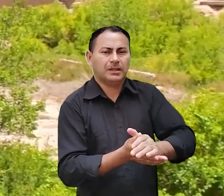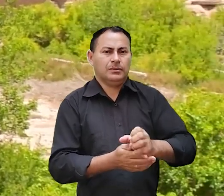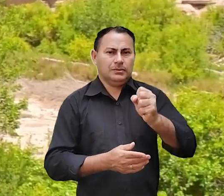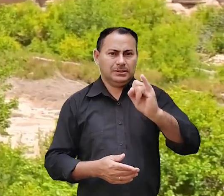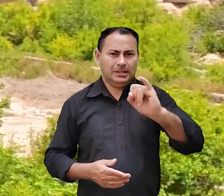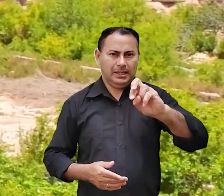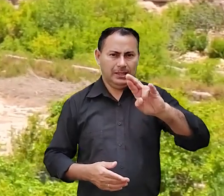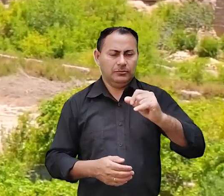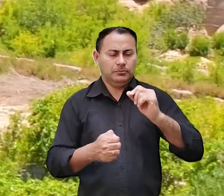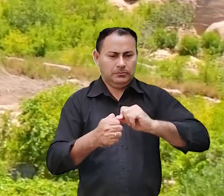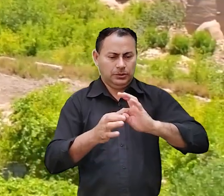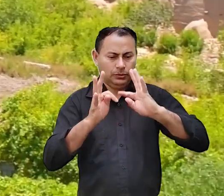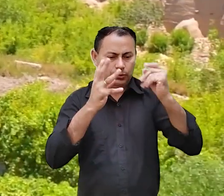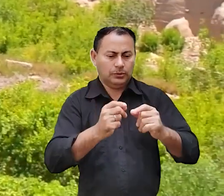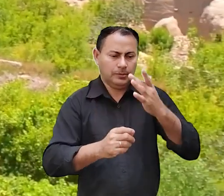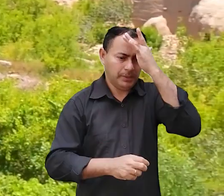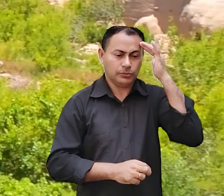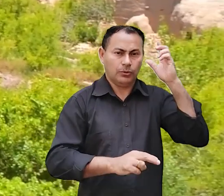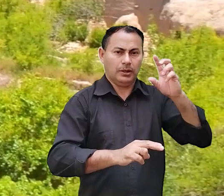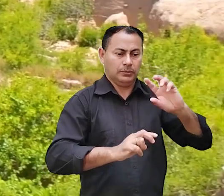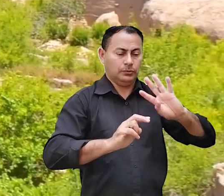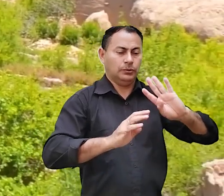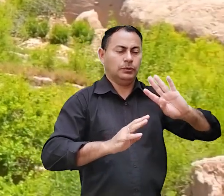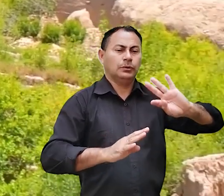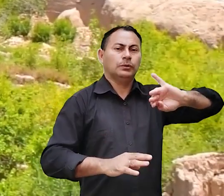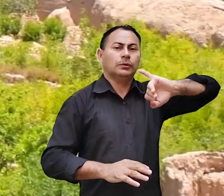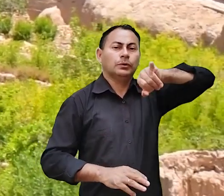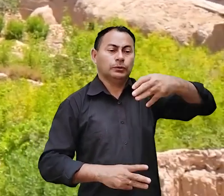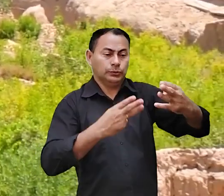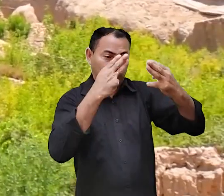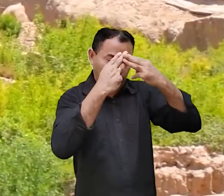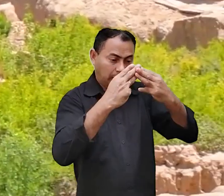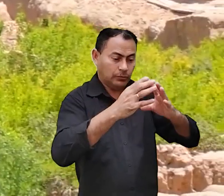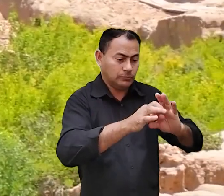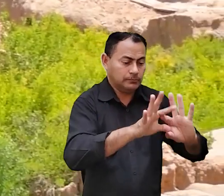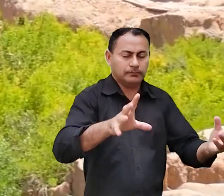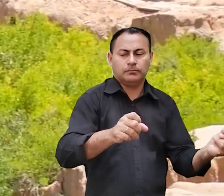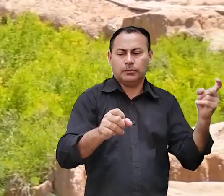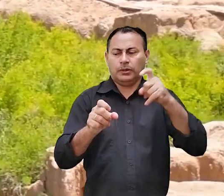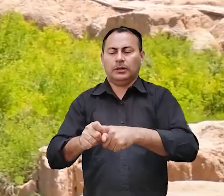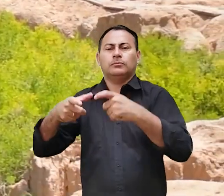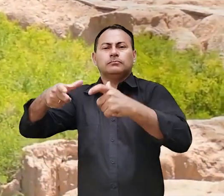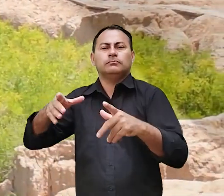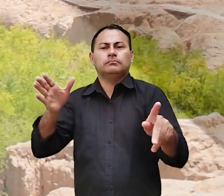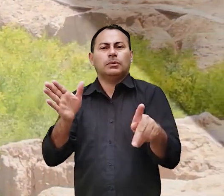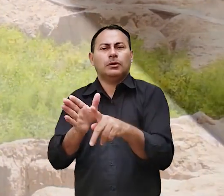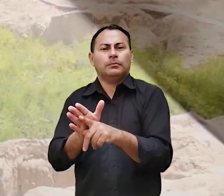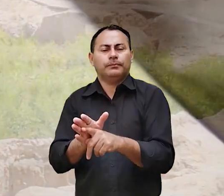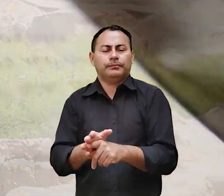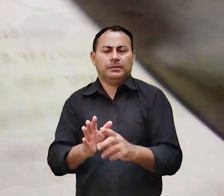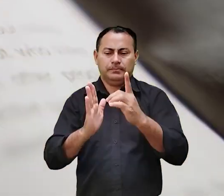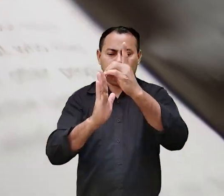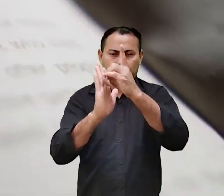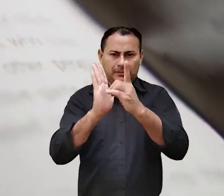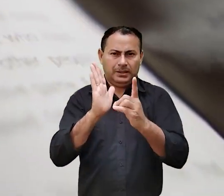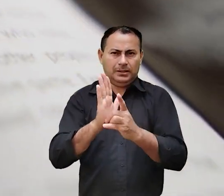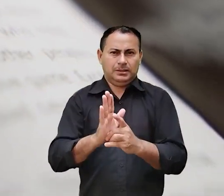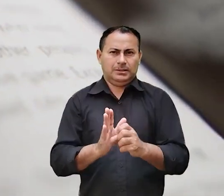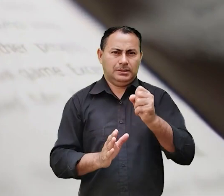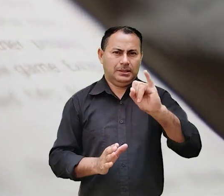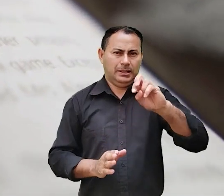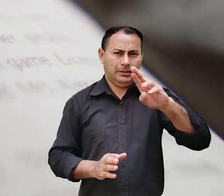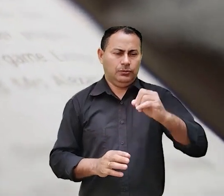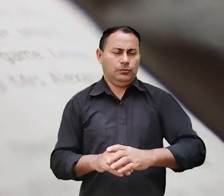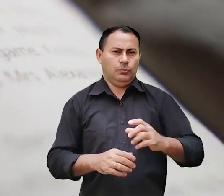grande fez foi decretar que todos os cativos judeus podi retornar para sua terra natal esse decreto de Ciro grande